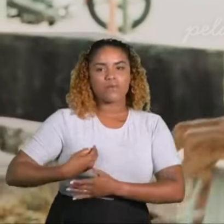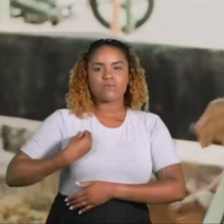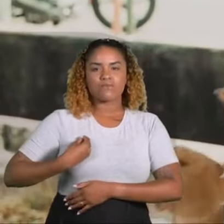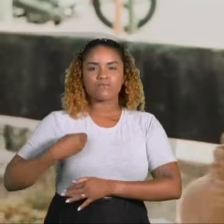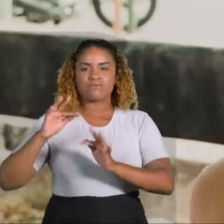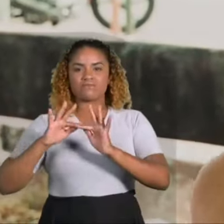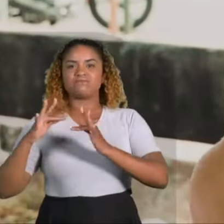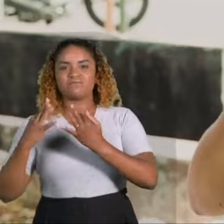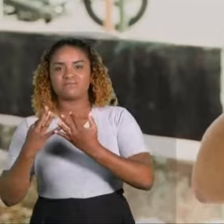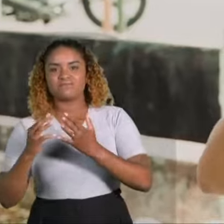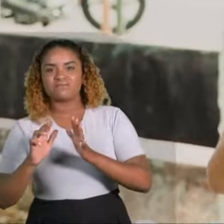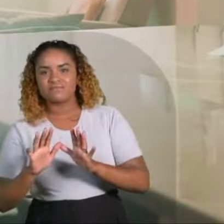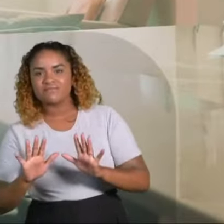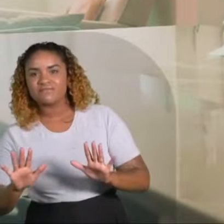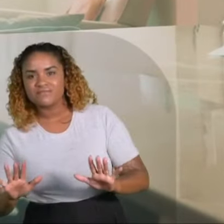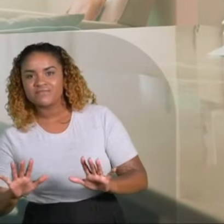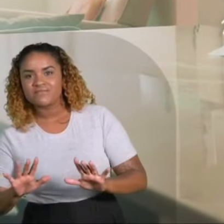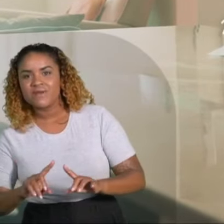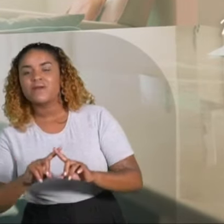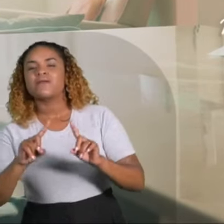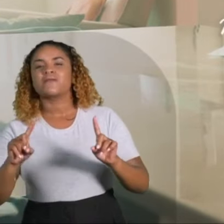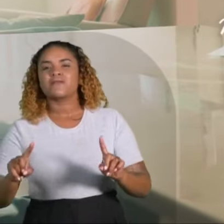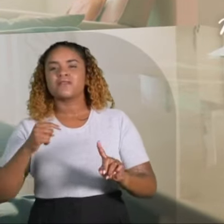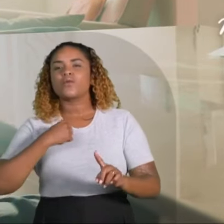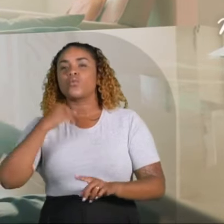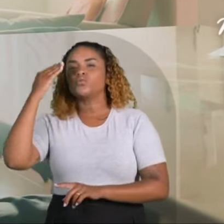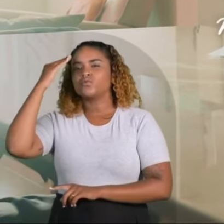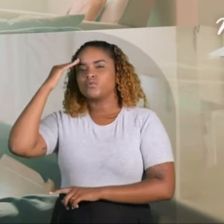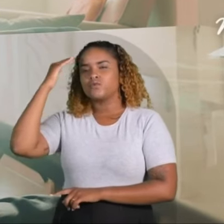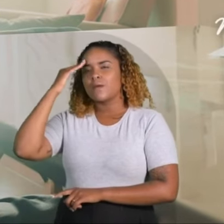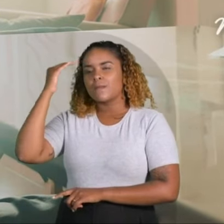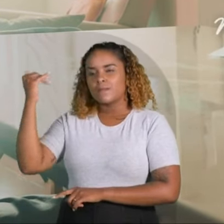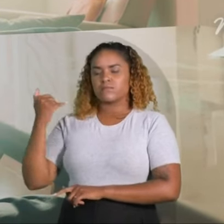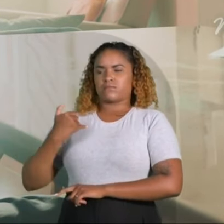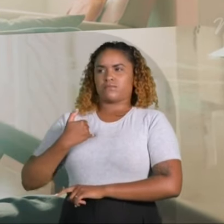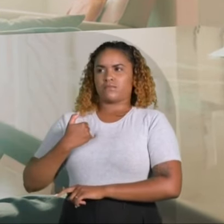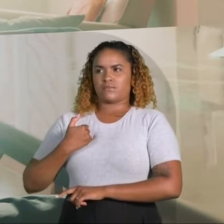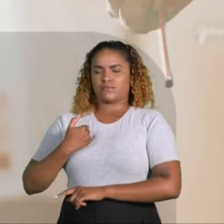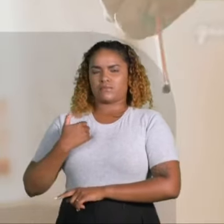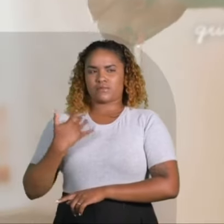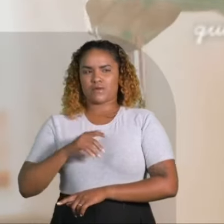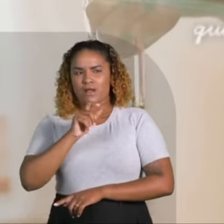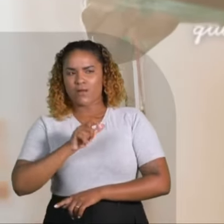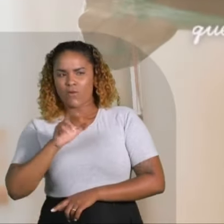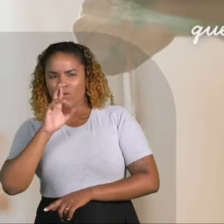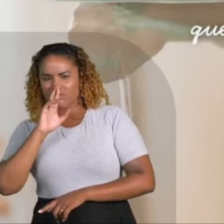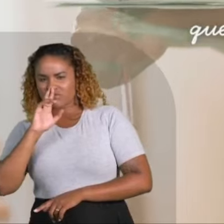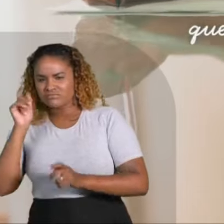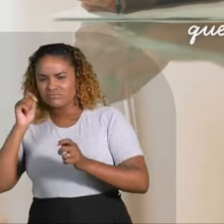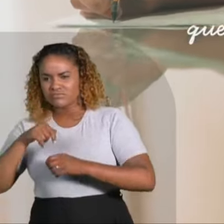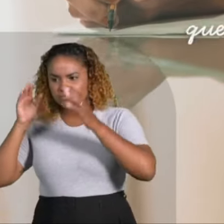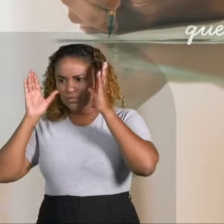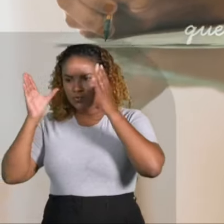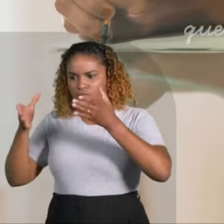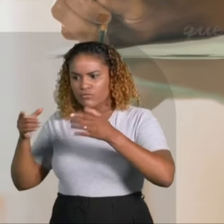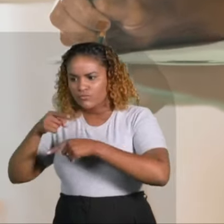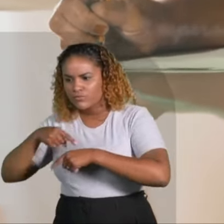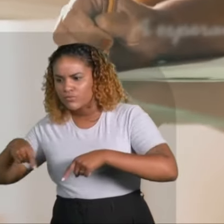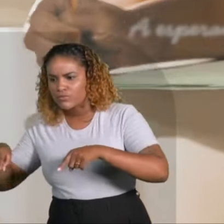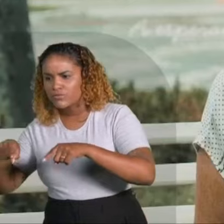família. Mas que desde que soube que você olha pelas